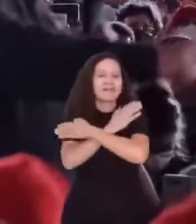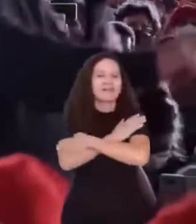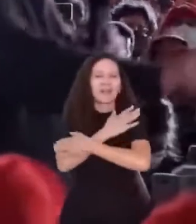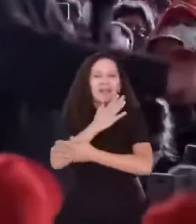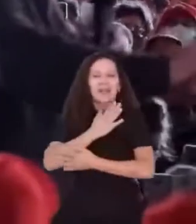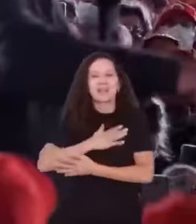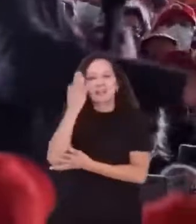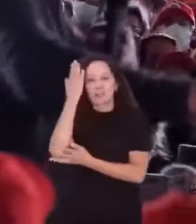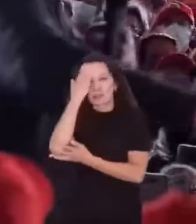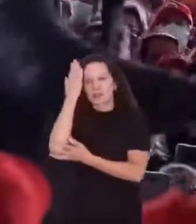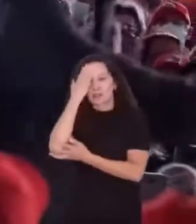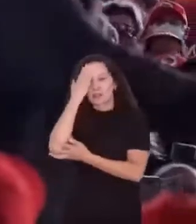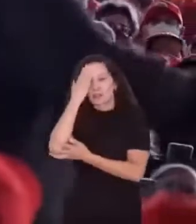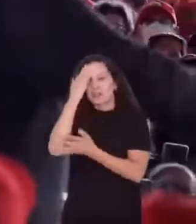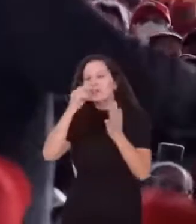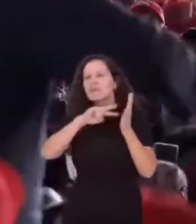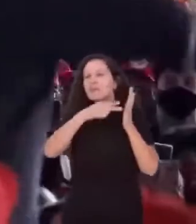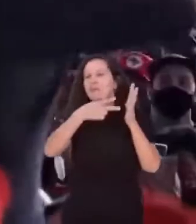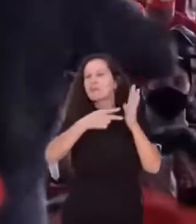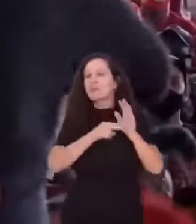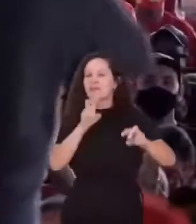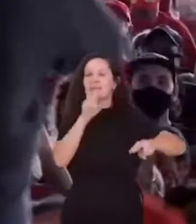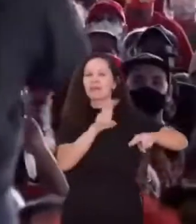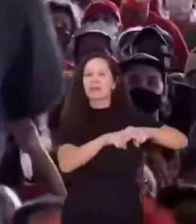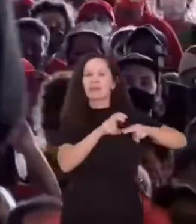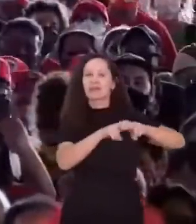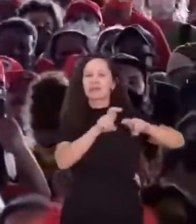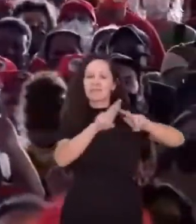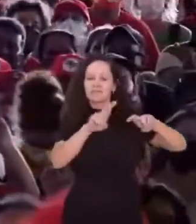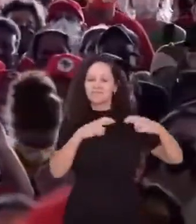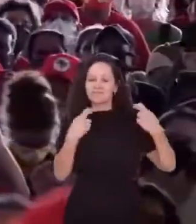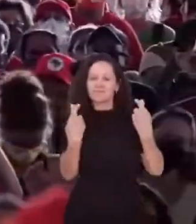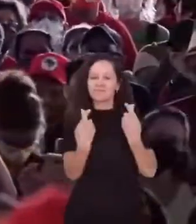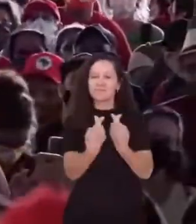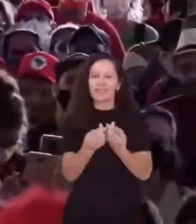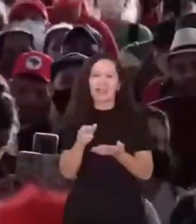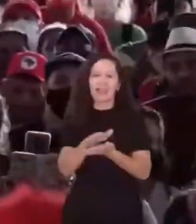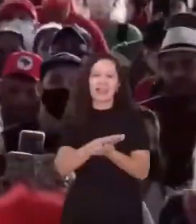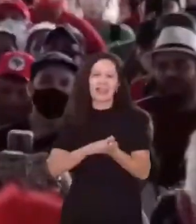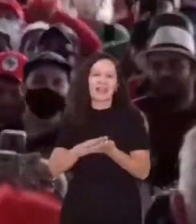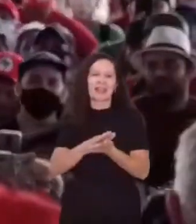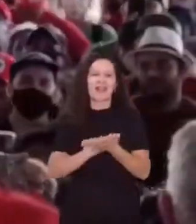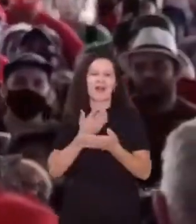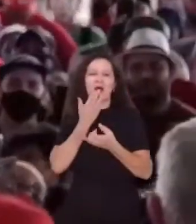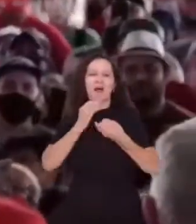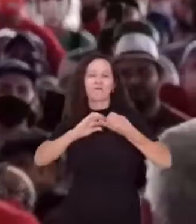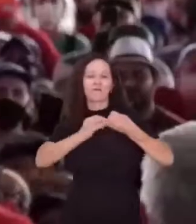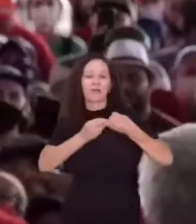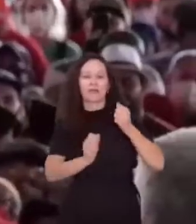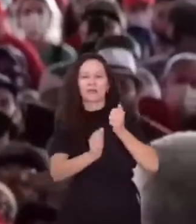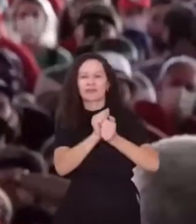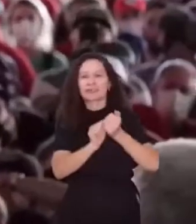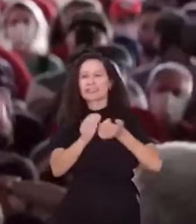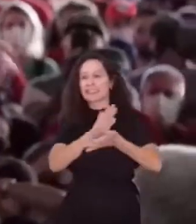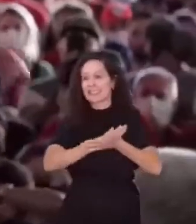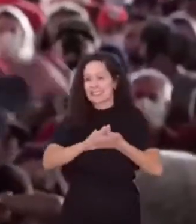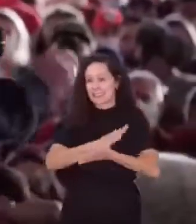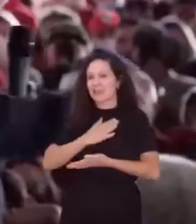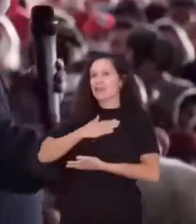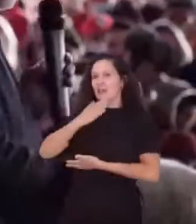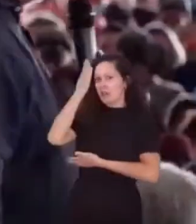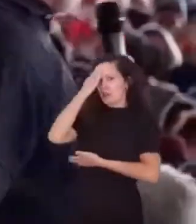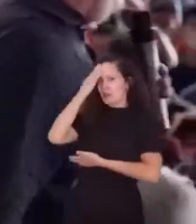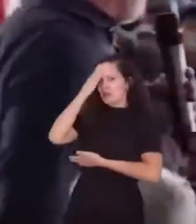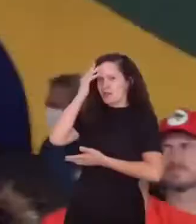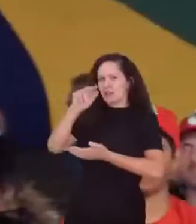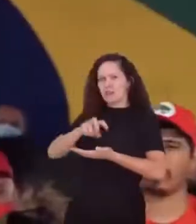ficar sentado numa mesa sem ter um bocado de feijão ou arroz para comer. Eu sei o que é levantar de manhã e não